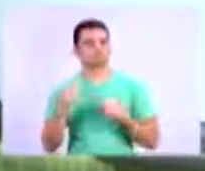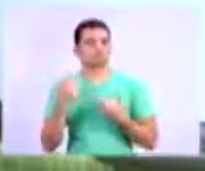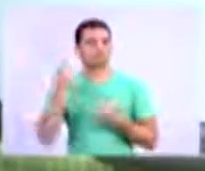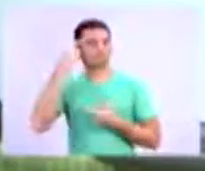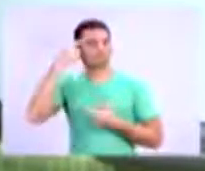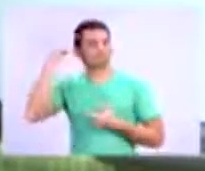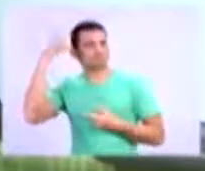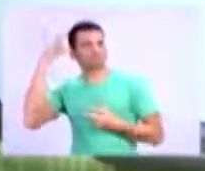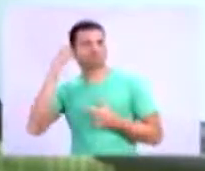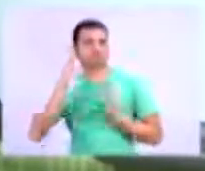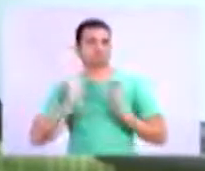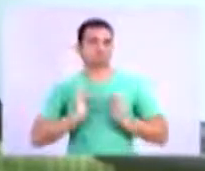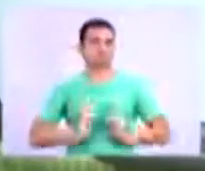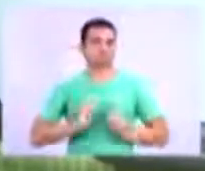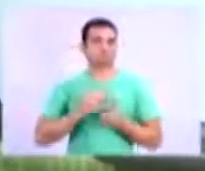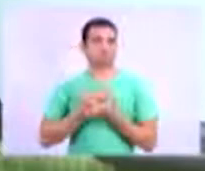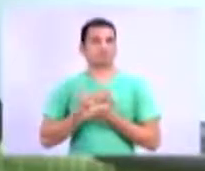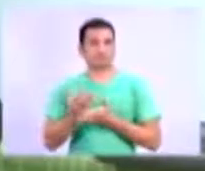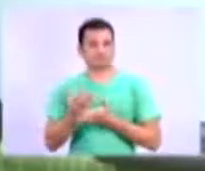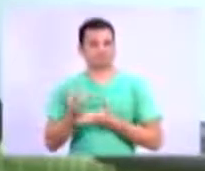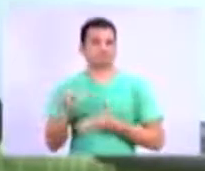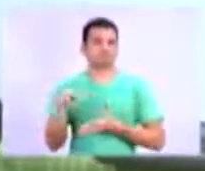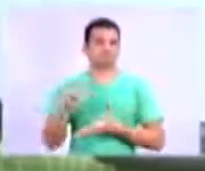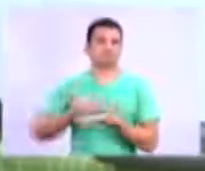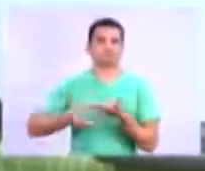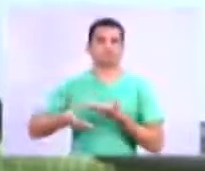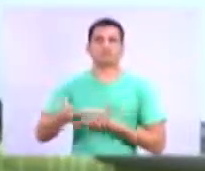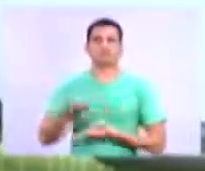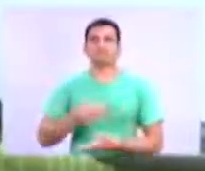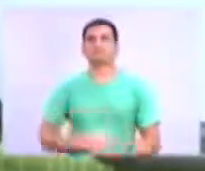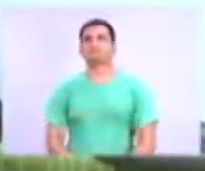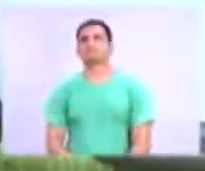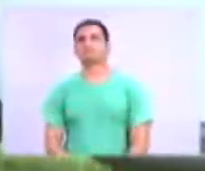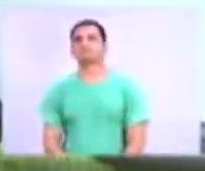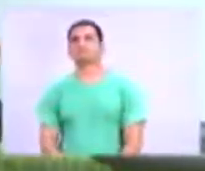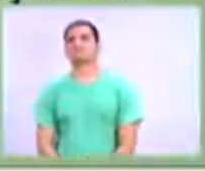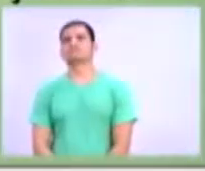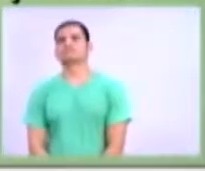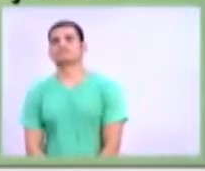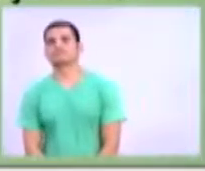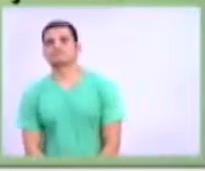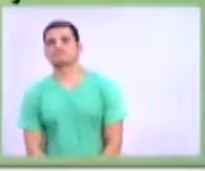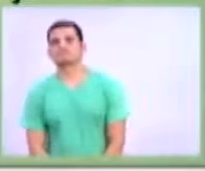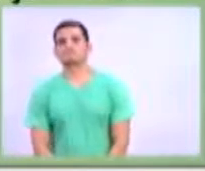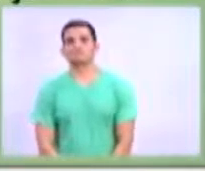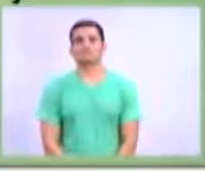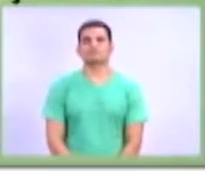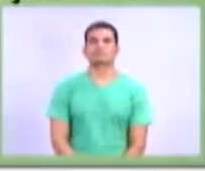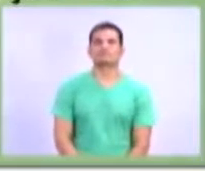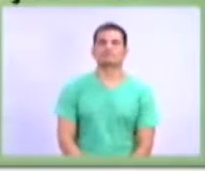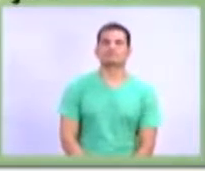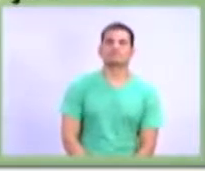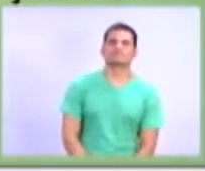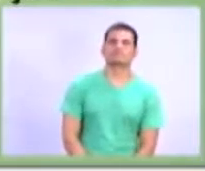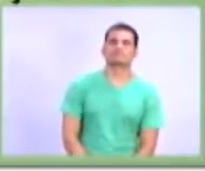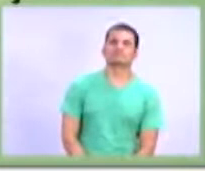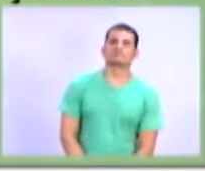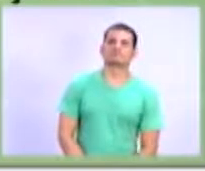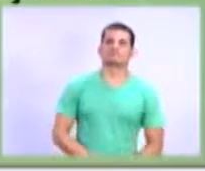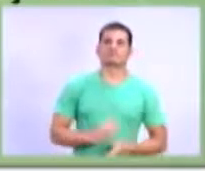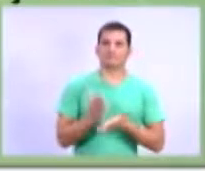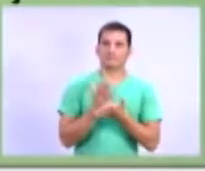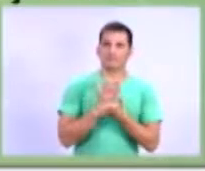reflexão ética a partir dessa relação. Podemos ver aqui, por exemplo, alguns problemas éticos dentro da área